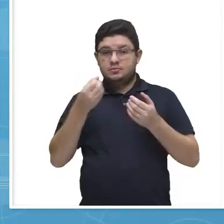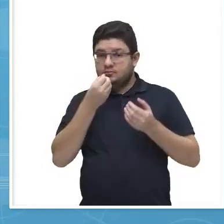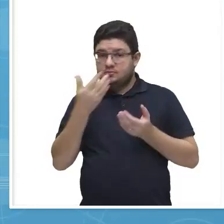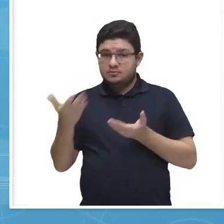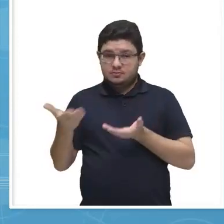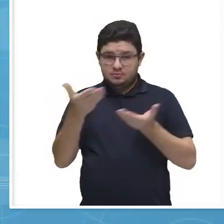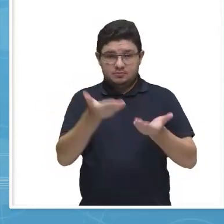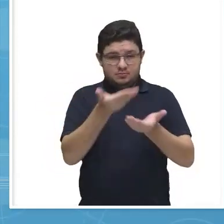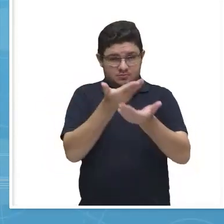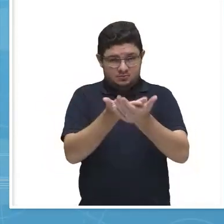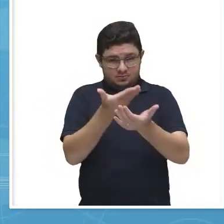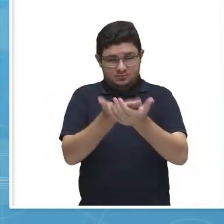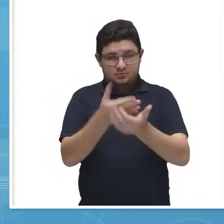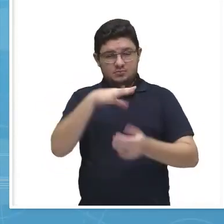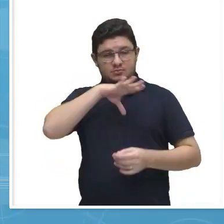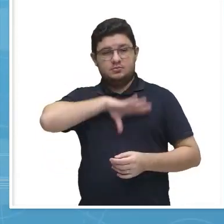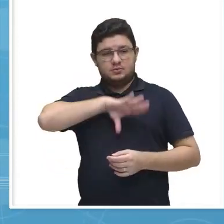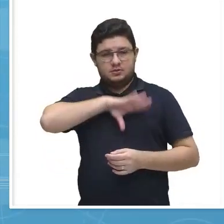de número